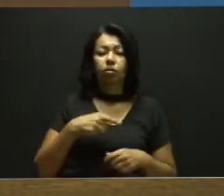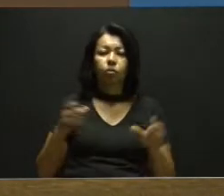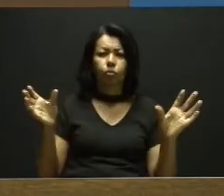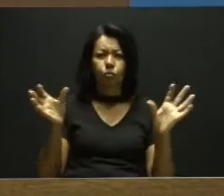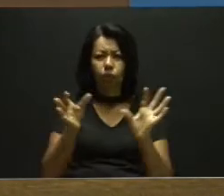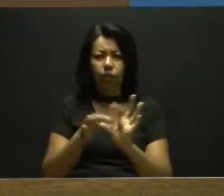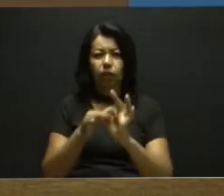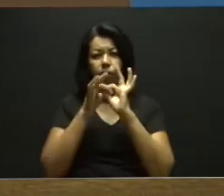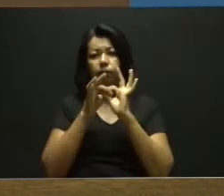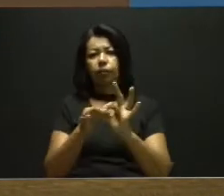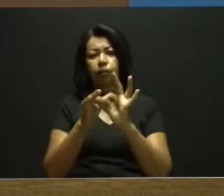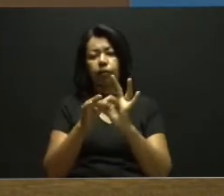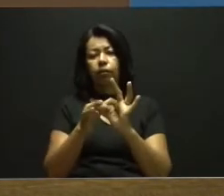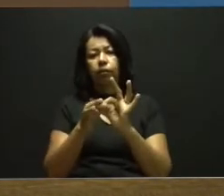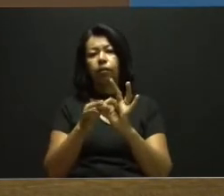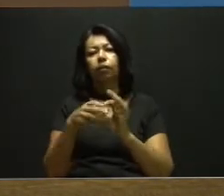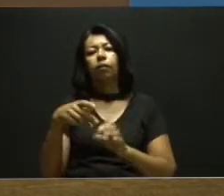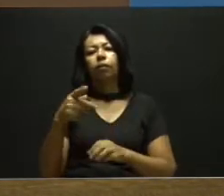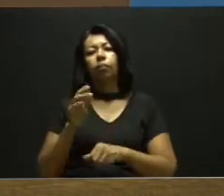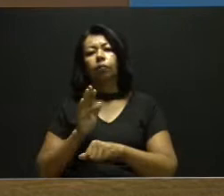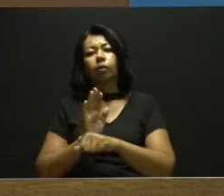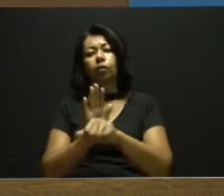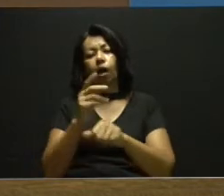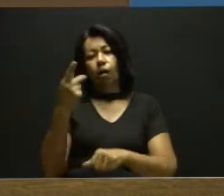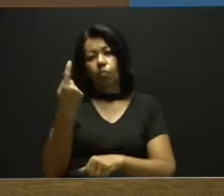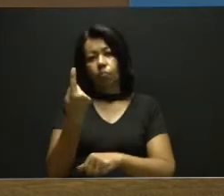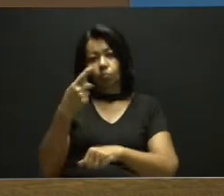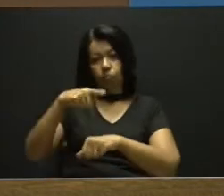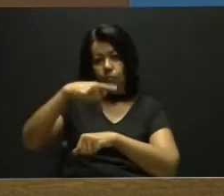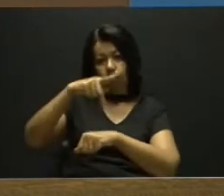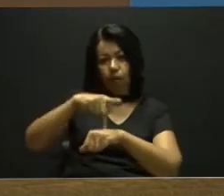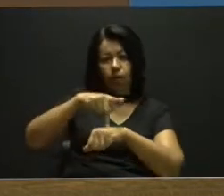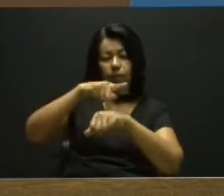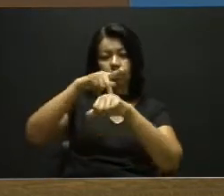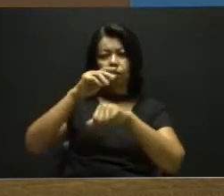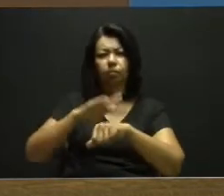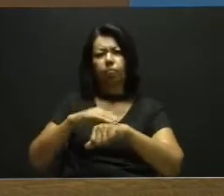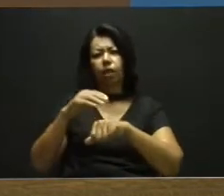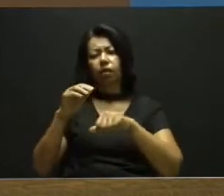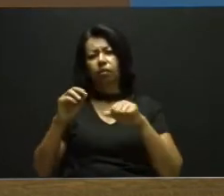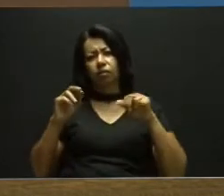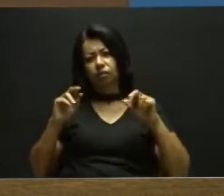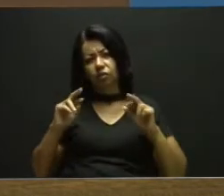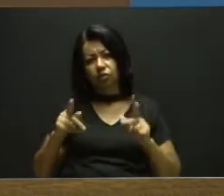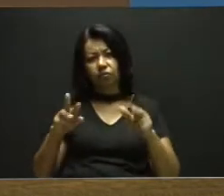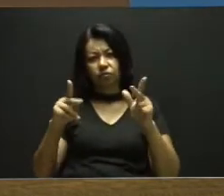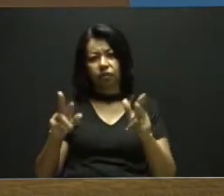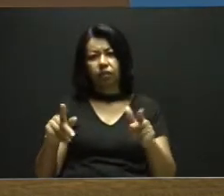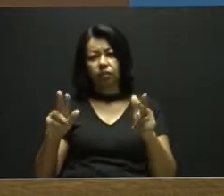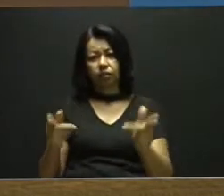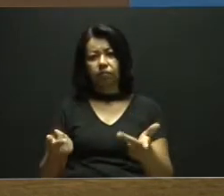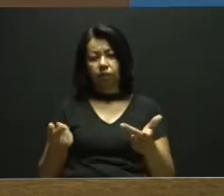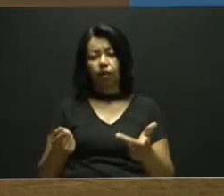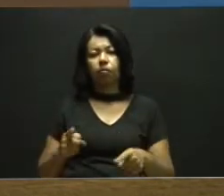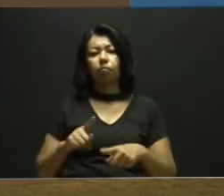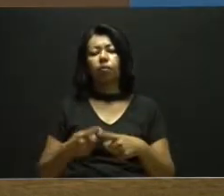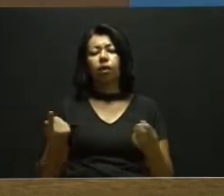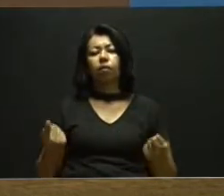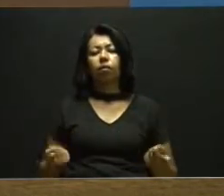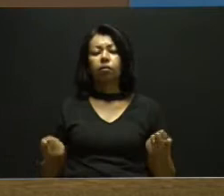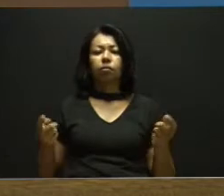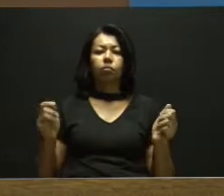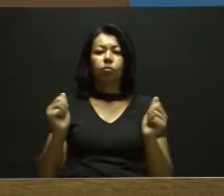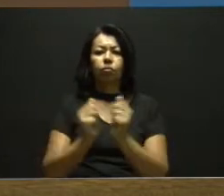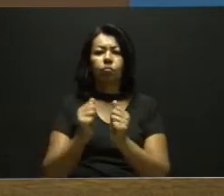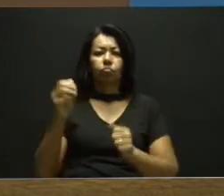em prol de um país mais plural mais diversificado mais cheio de